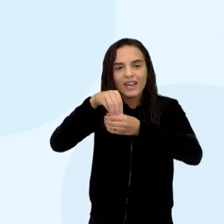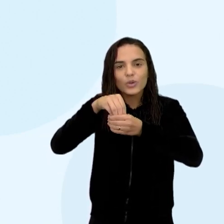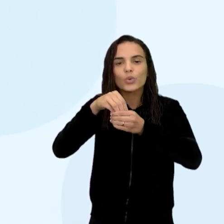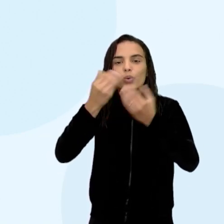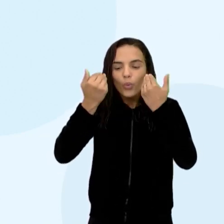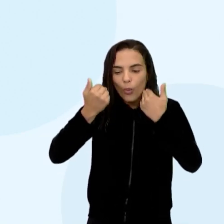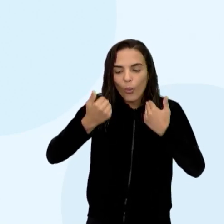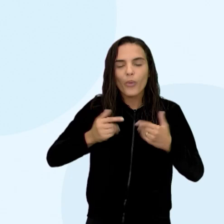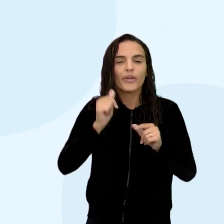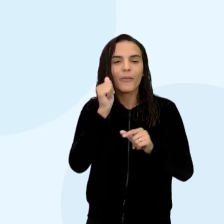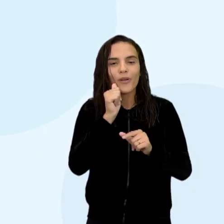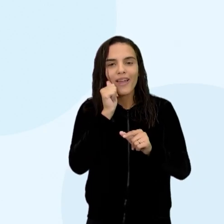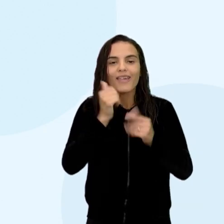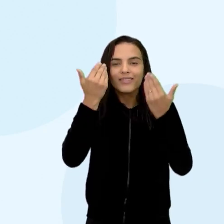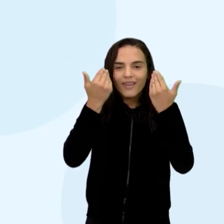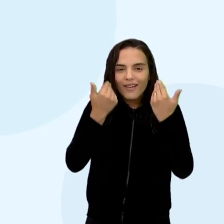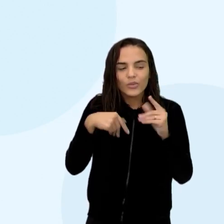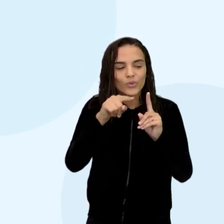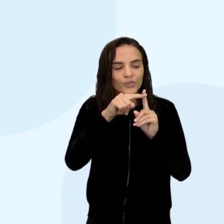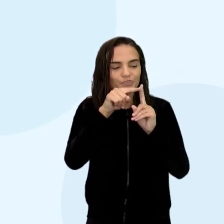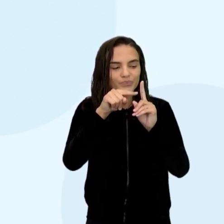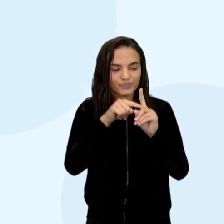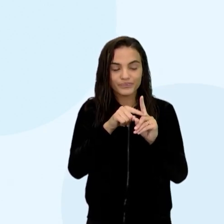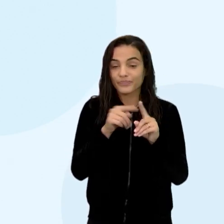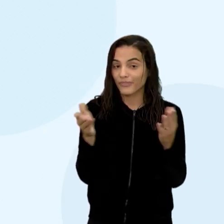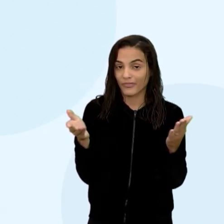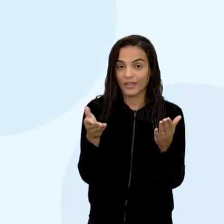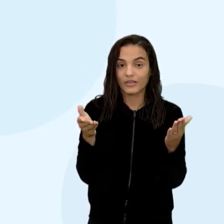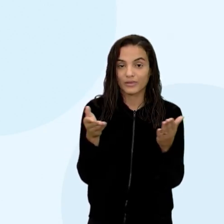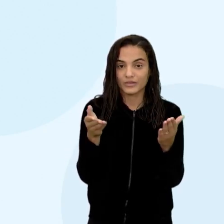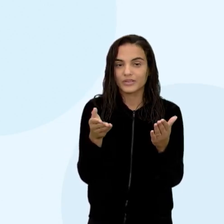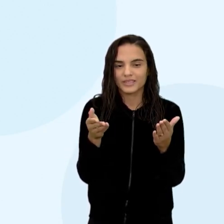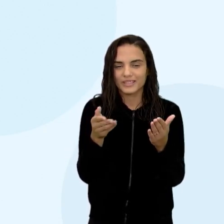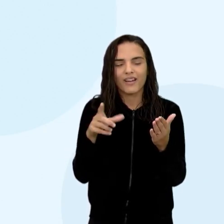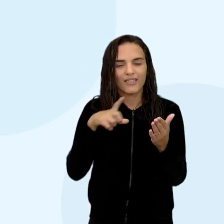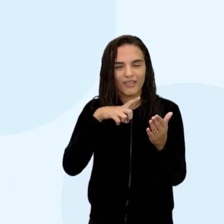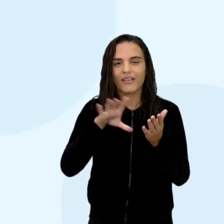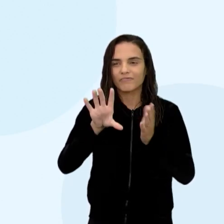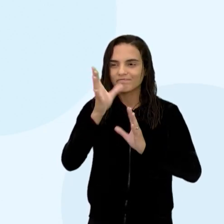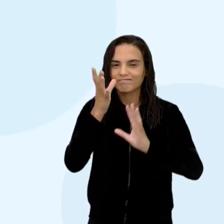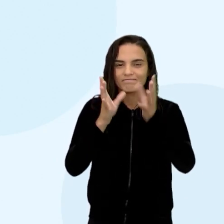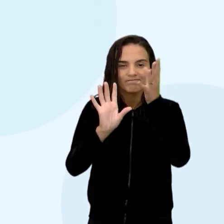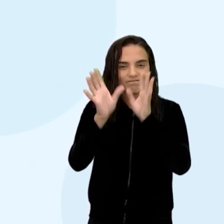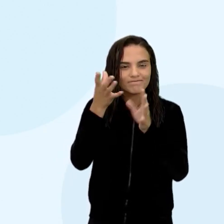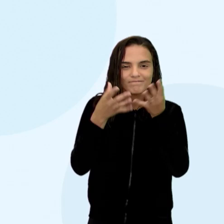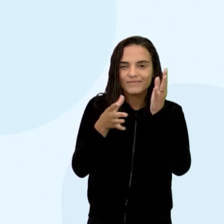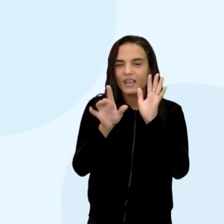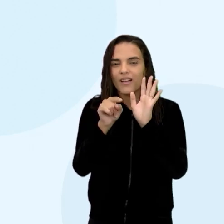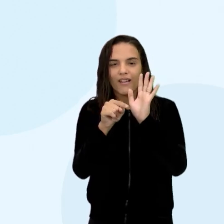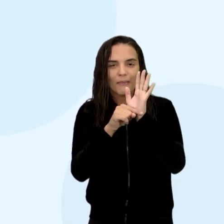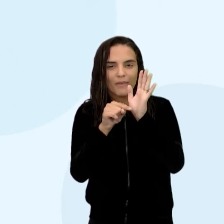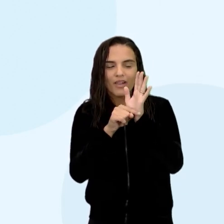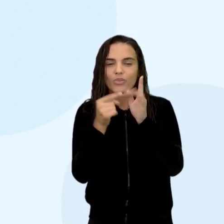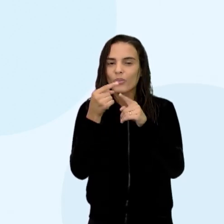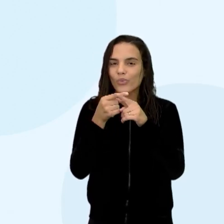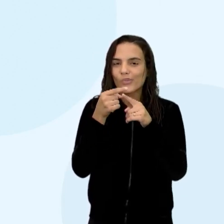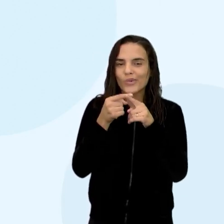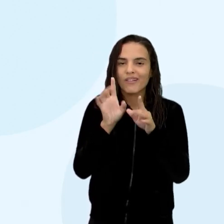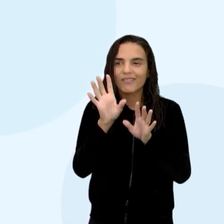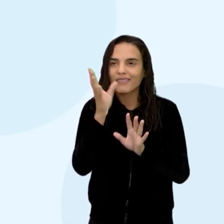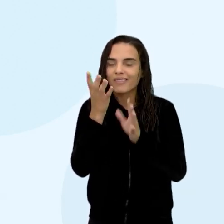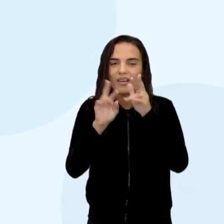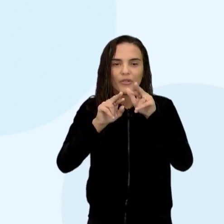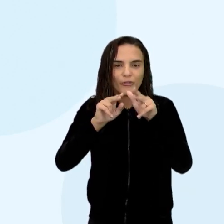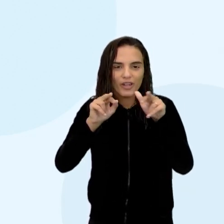dentro ainda da gestação. E isso, hoje, tem acontecido cada vez menos por causa do ácido fólico, né, que os médicos hoje